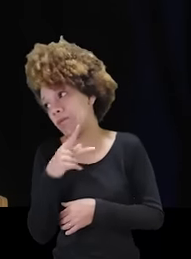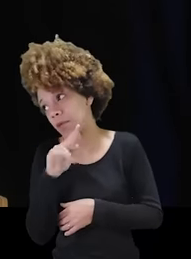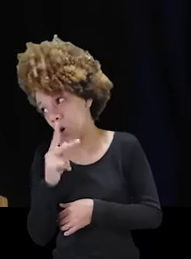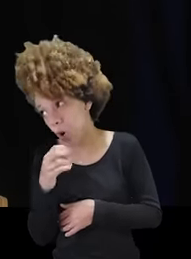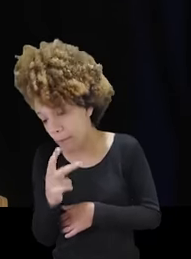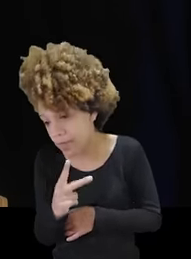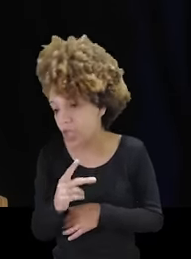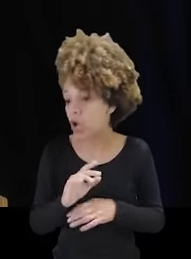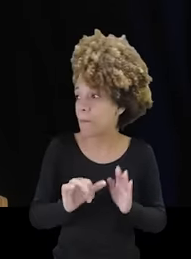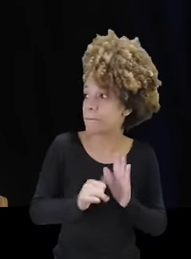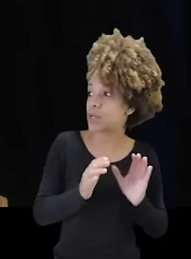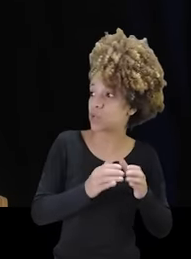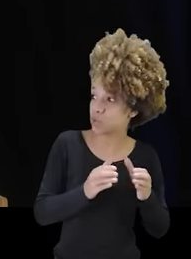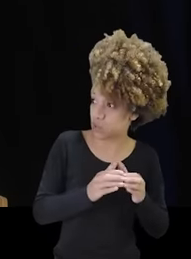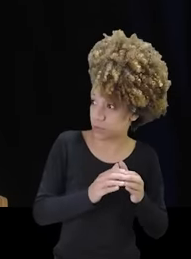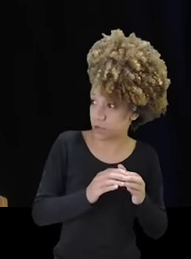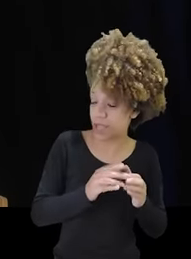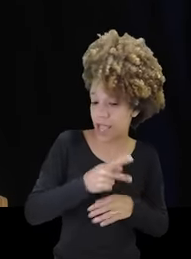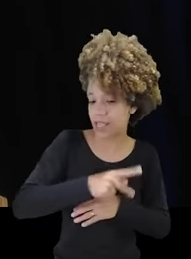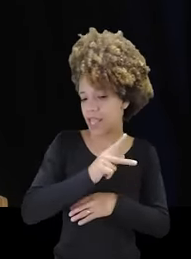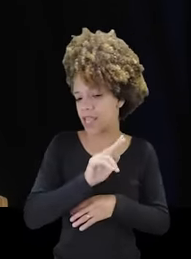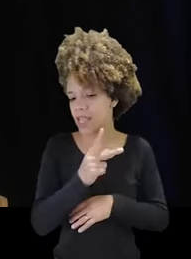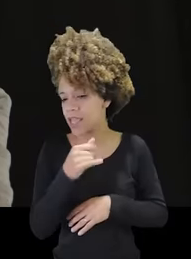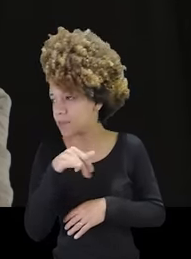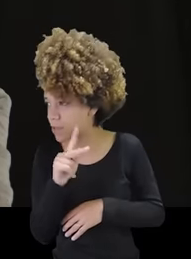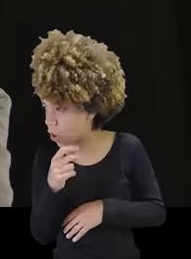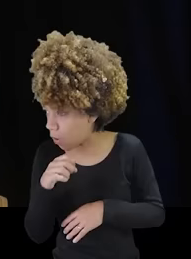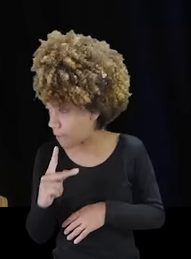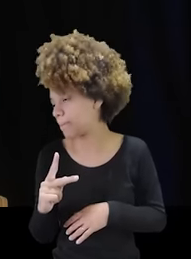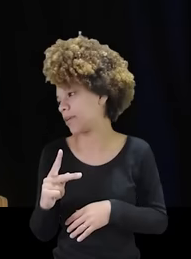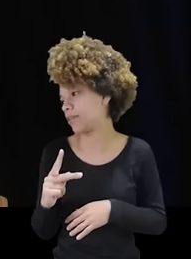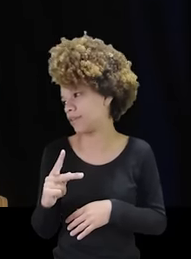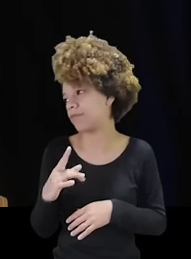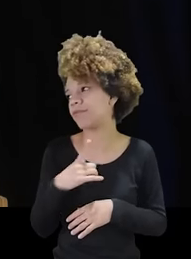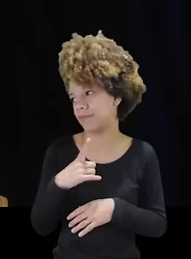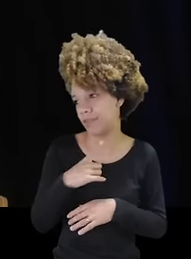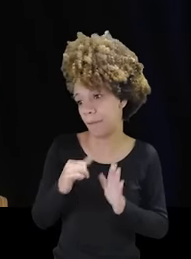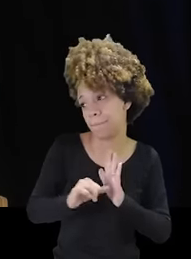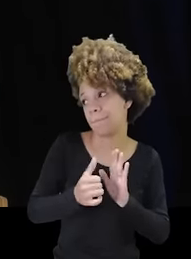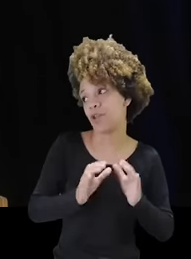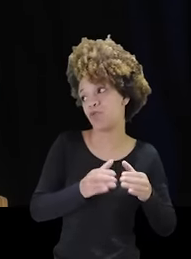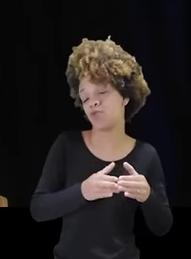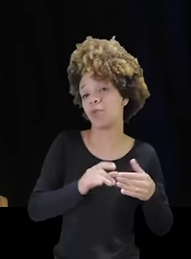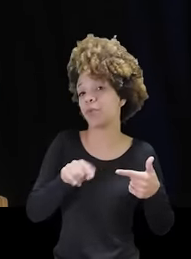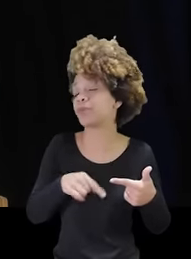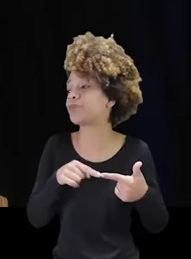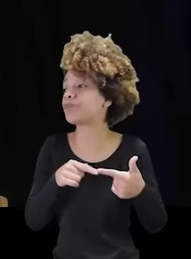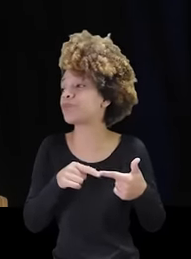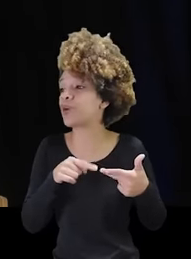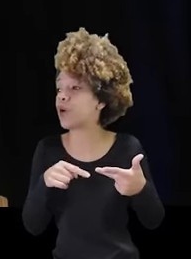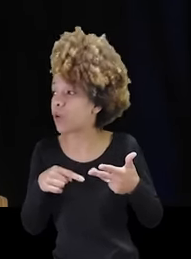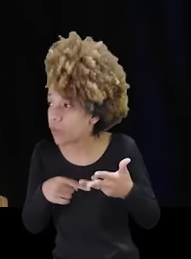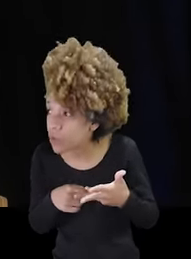de k-pop na verdade é Hip Hop é de hip hop aqui né o seu tandie and boys né foi o primeiro grupo aí depois surgiu